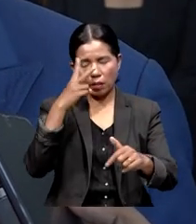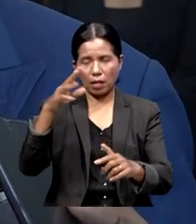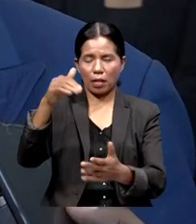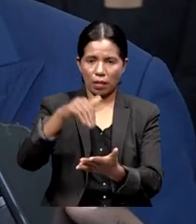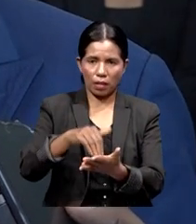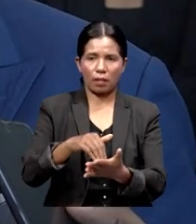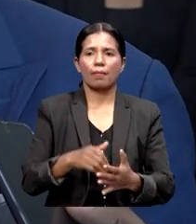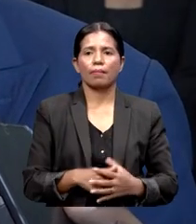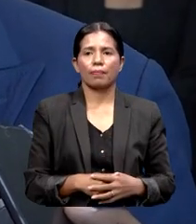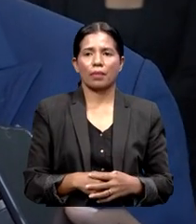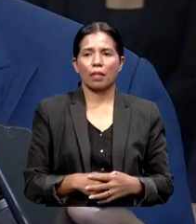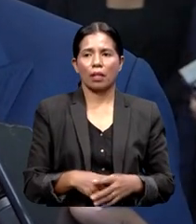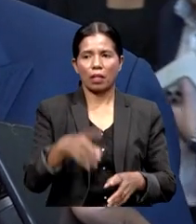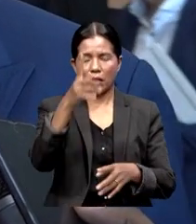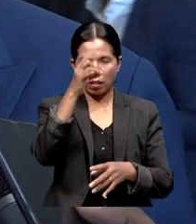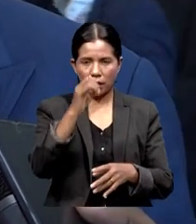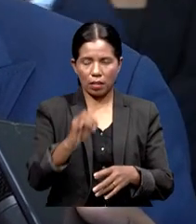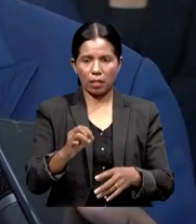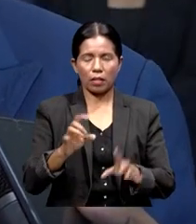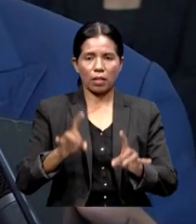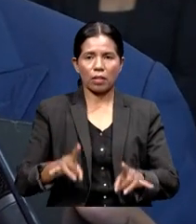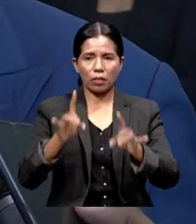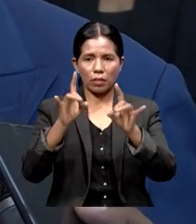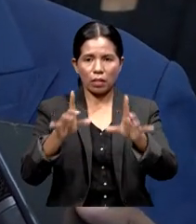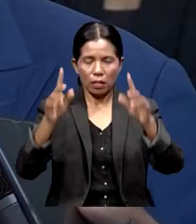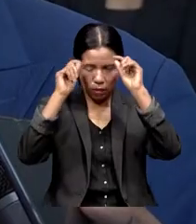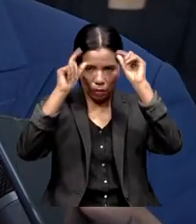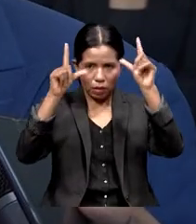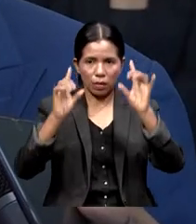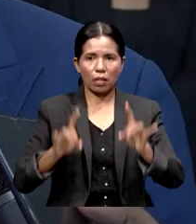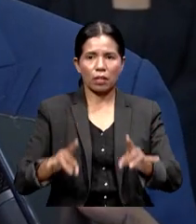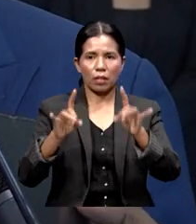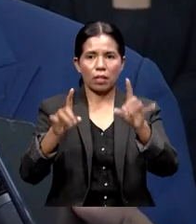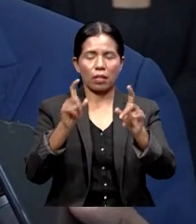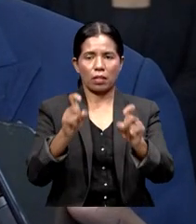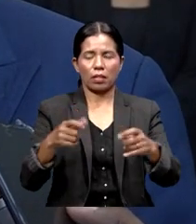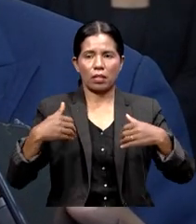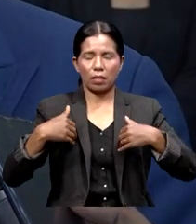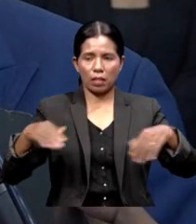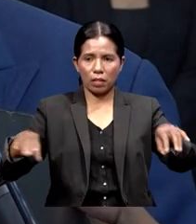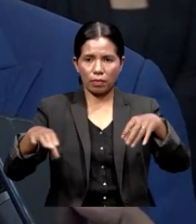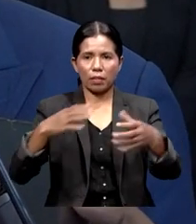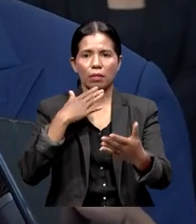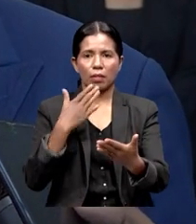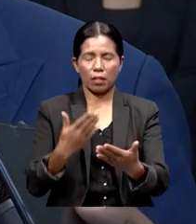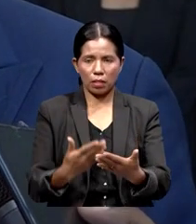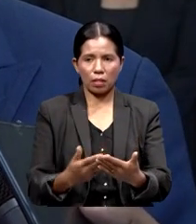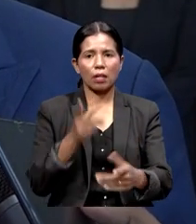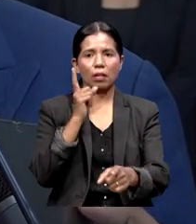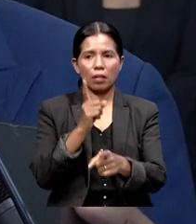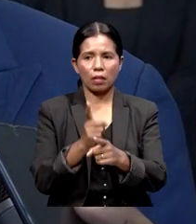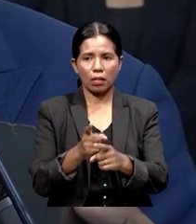tan katak di li ho Darwin di ulu Timor-Leste Austrália tem que a relação da ne vem mais dia liutan